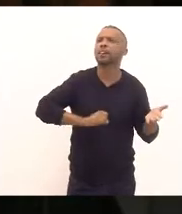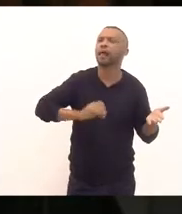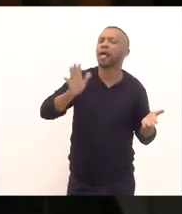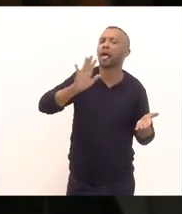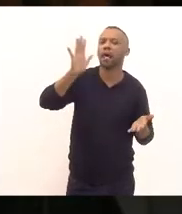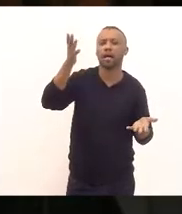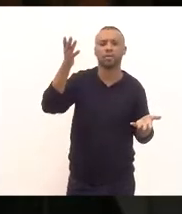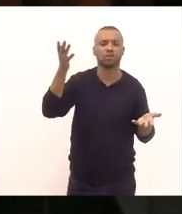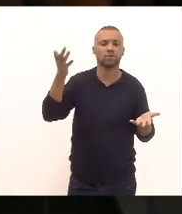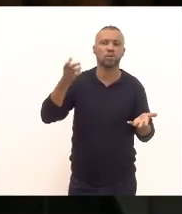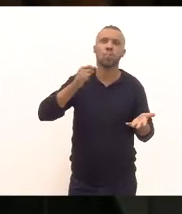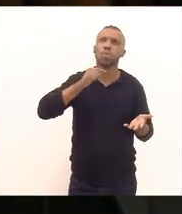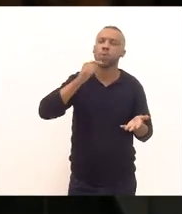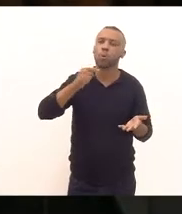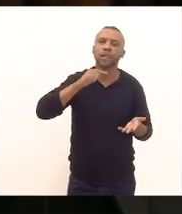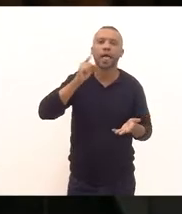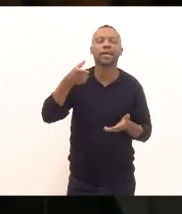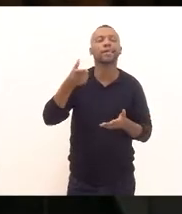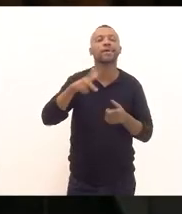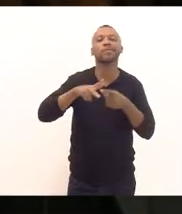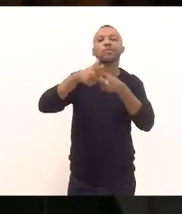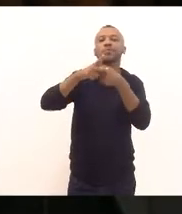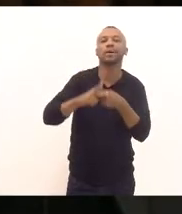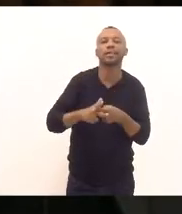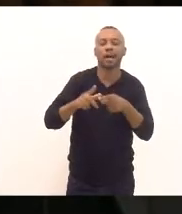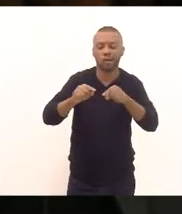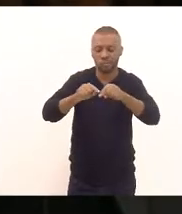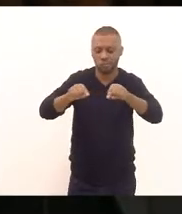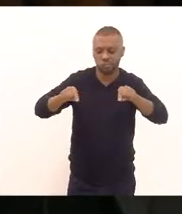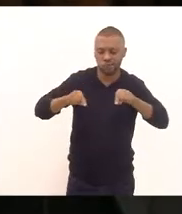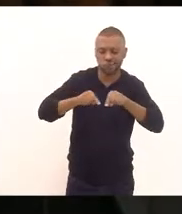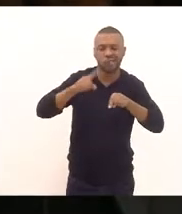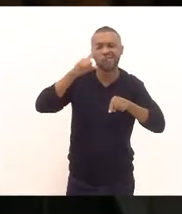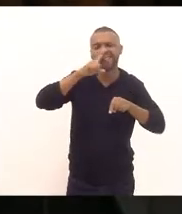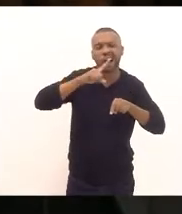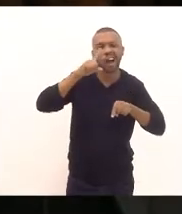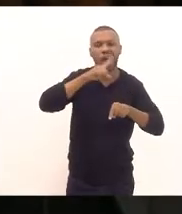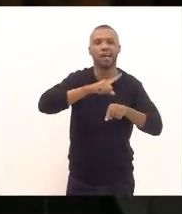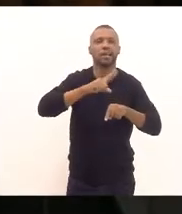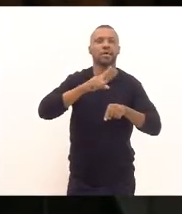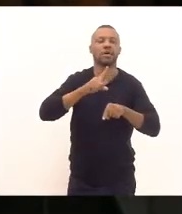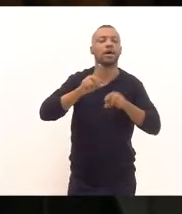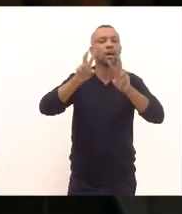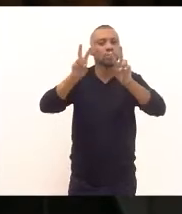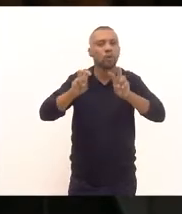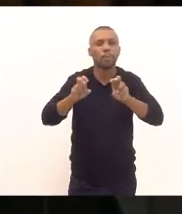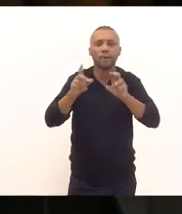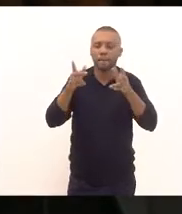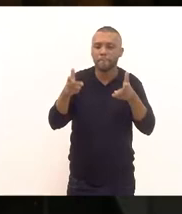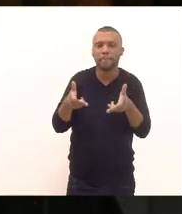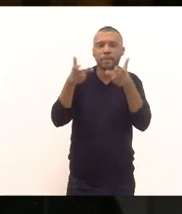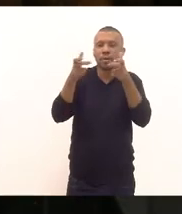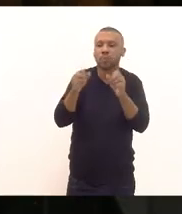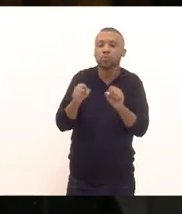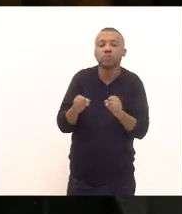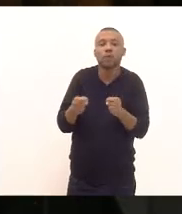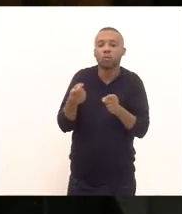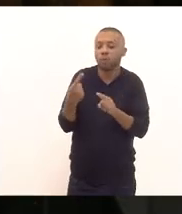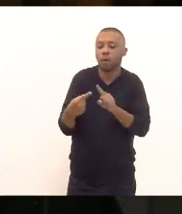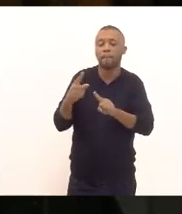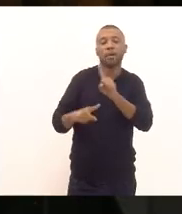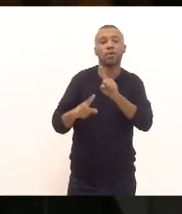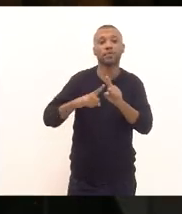ou não conserta o buraco não é a questão de ver o desempenho por metas